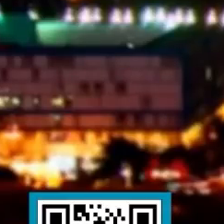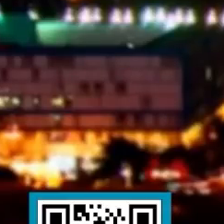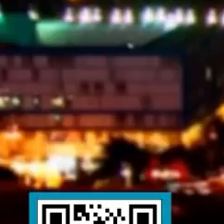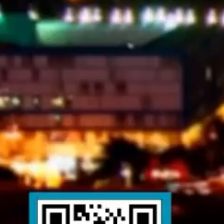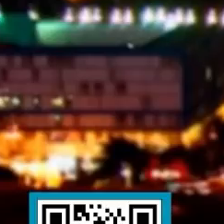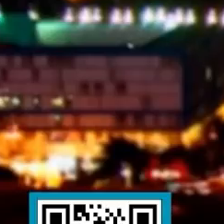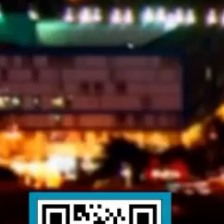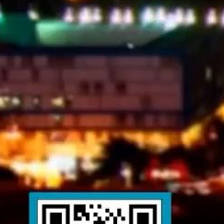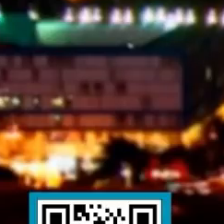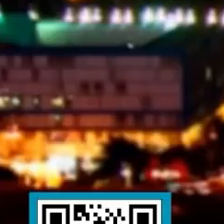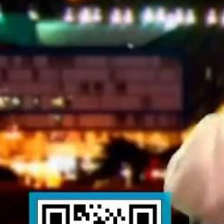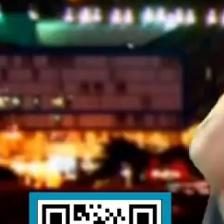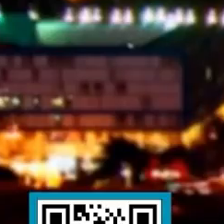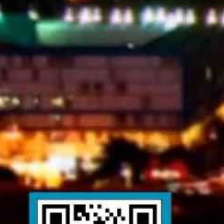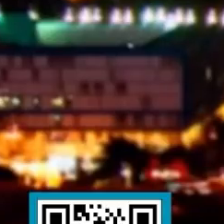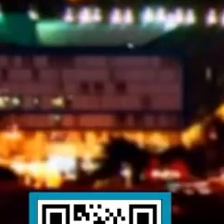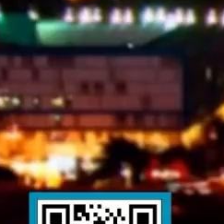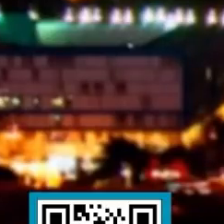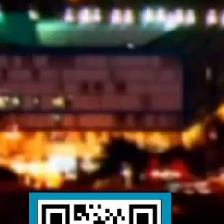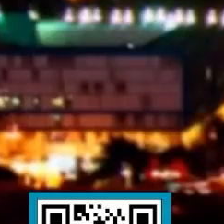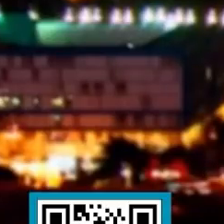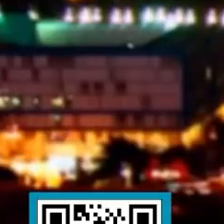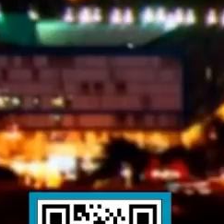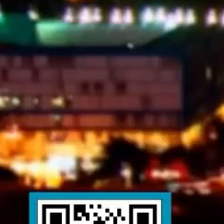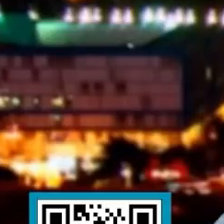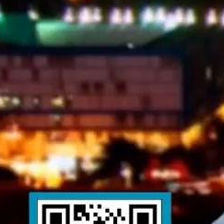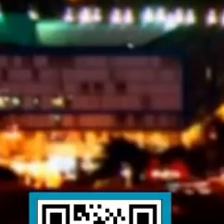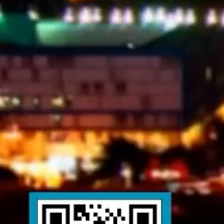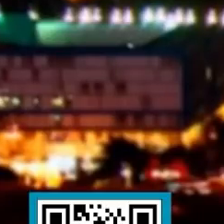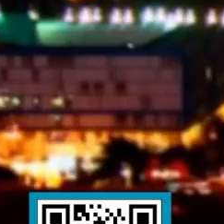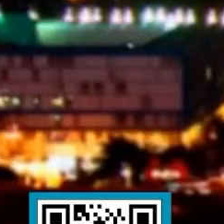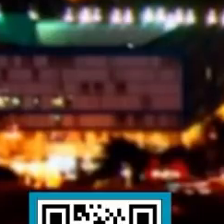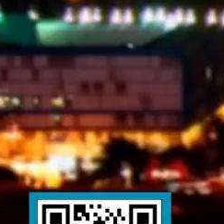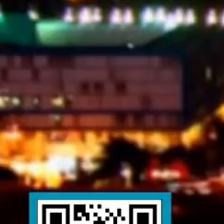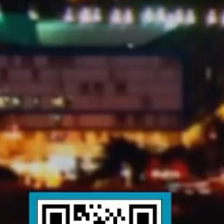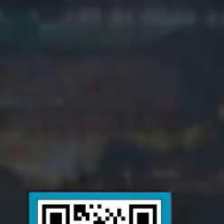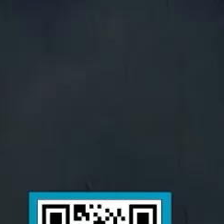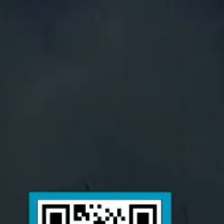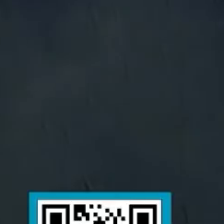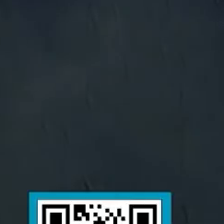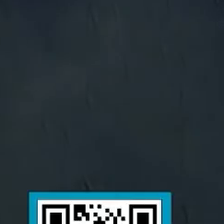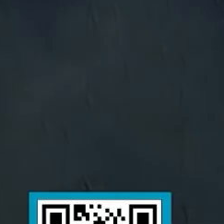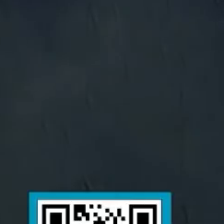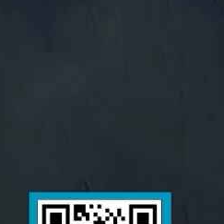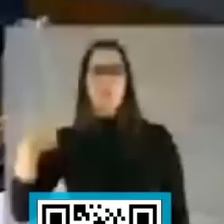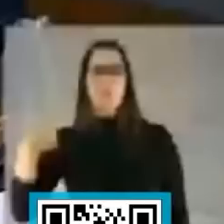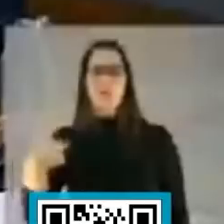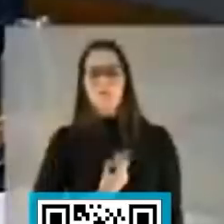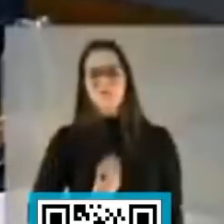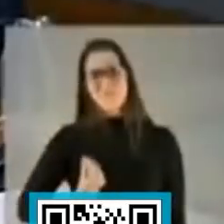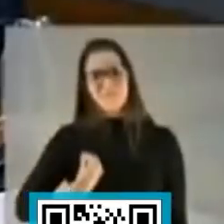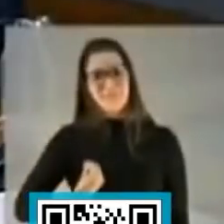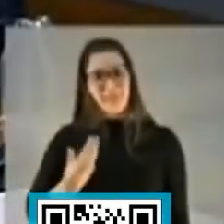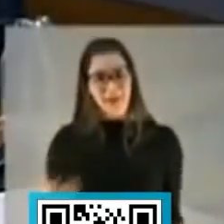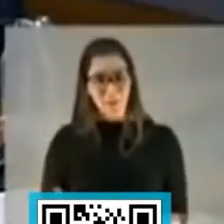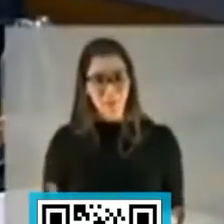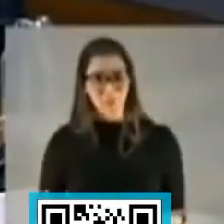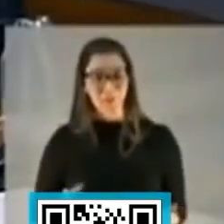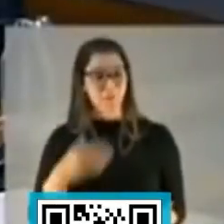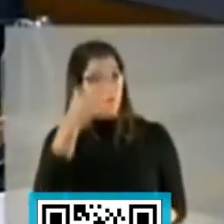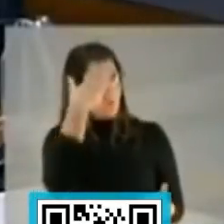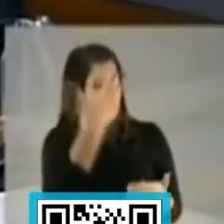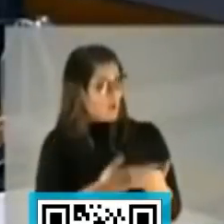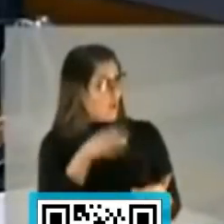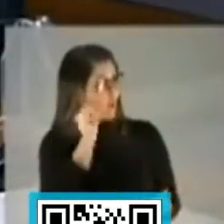bombou nas redes sociais um trecho da declaração do Alessandro Vieira só tem esse VT 1 o que a tese que nós estamos